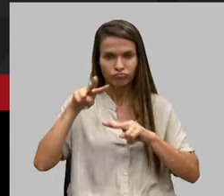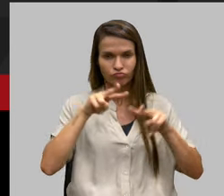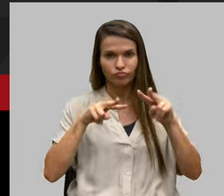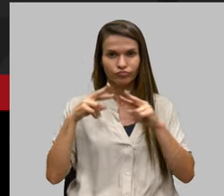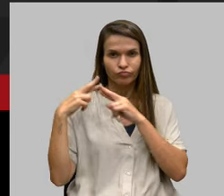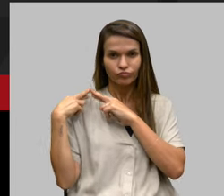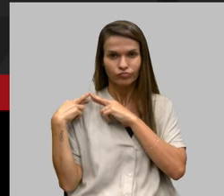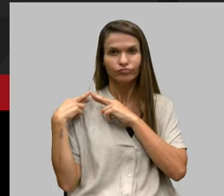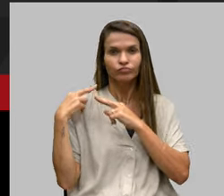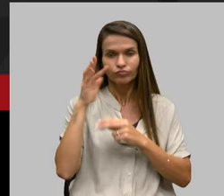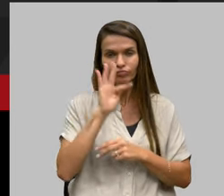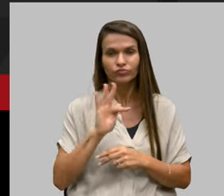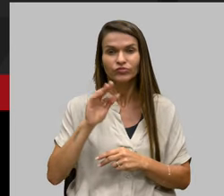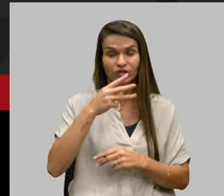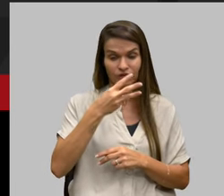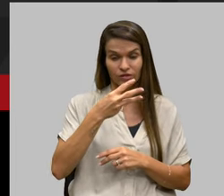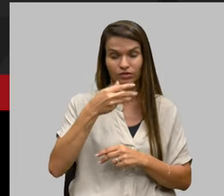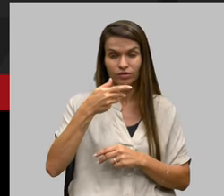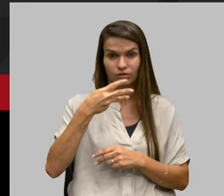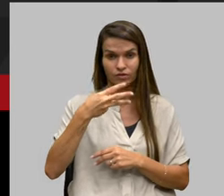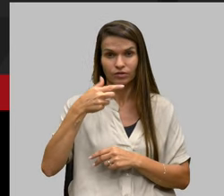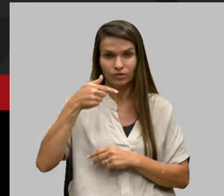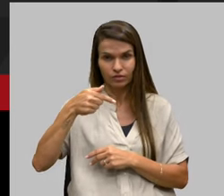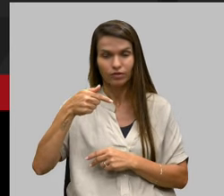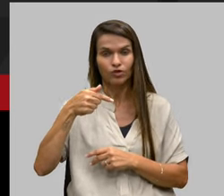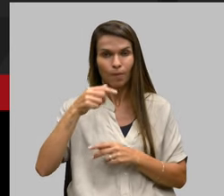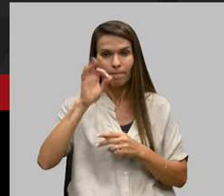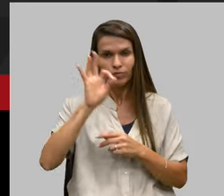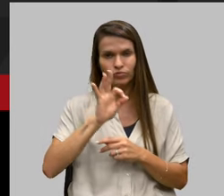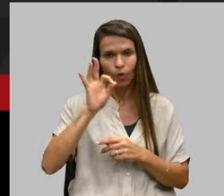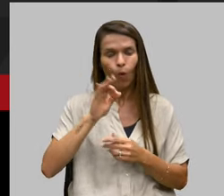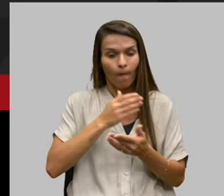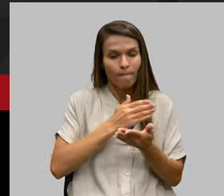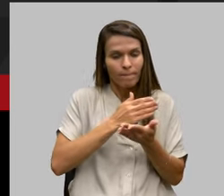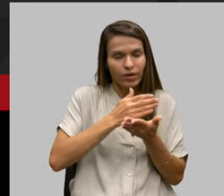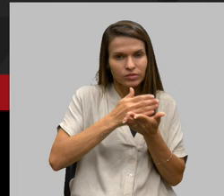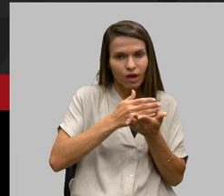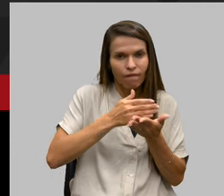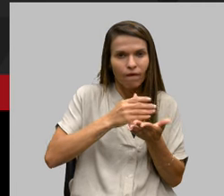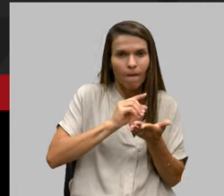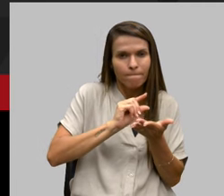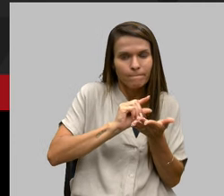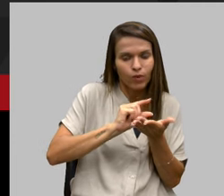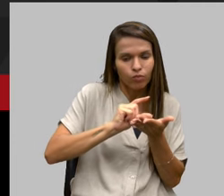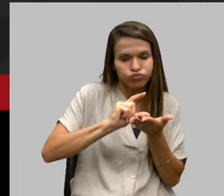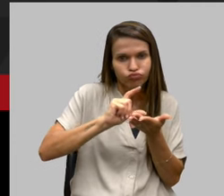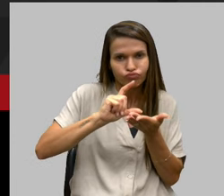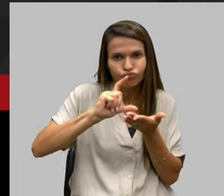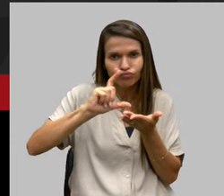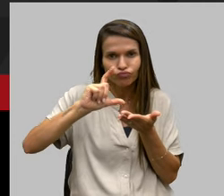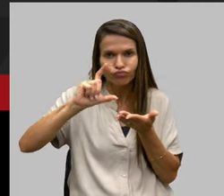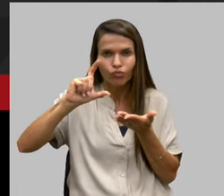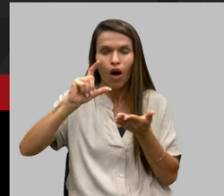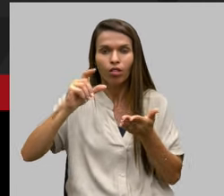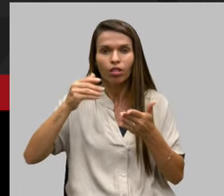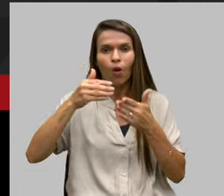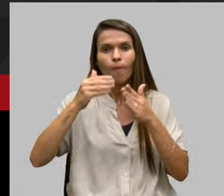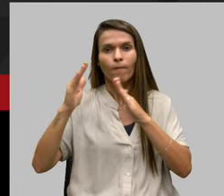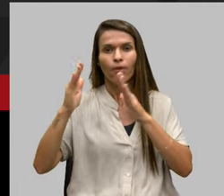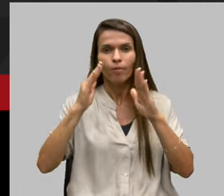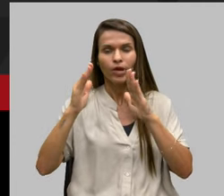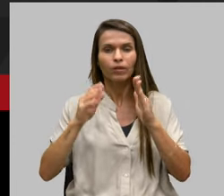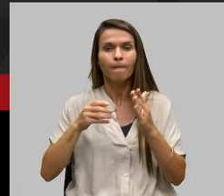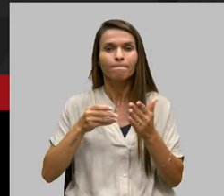367 por começava pagando pouco e ia Crescendo com passar do tempo até chegar um momento que teria que pagar